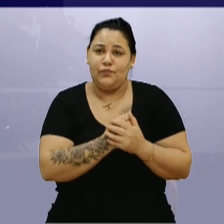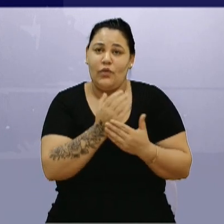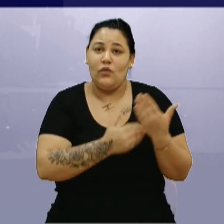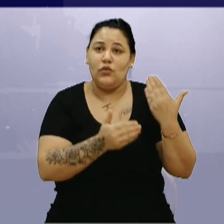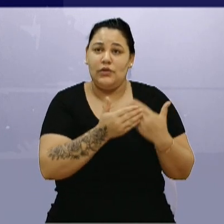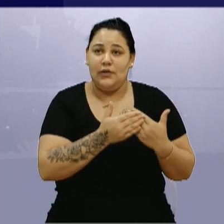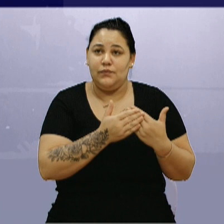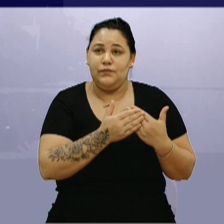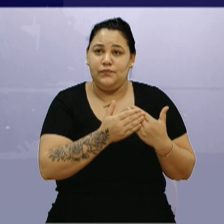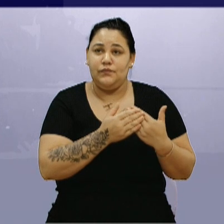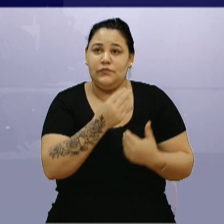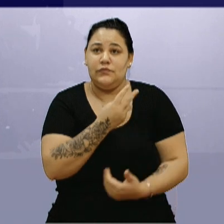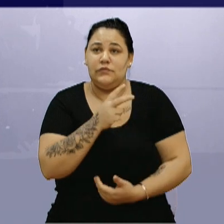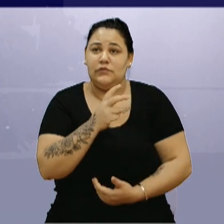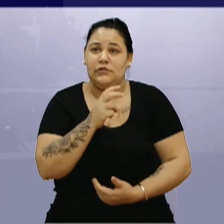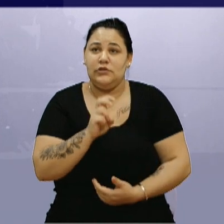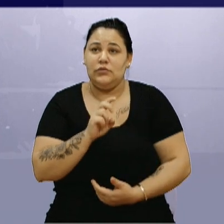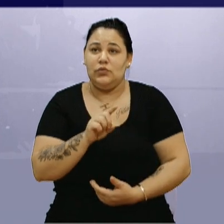35,12%. Receitas primárias,